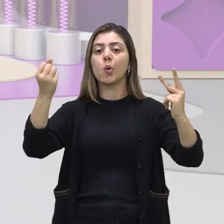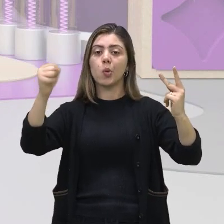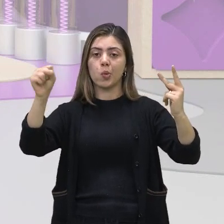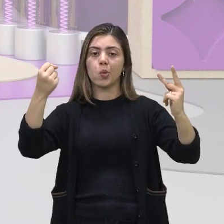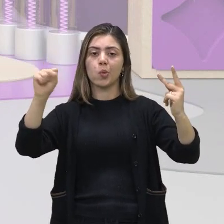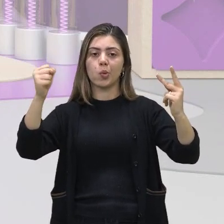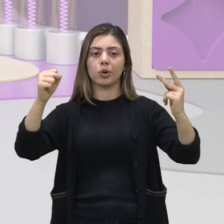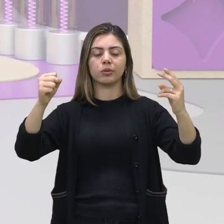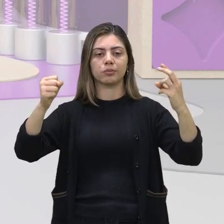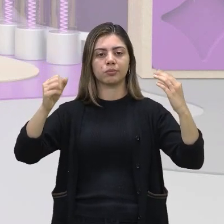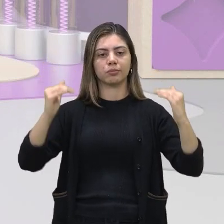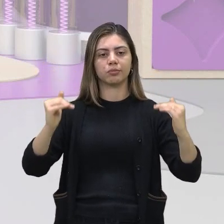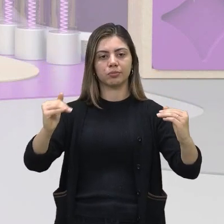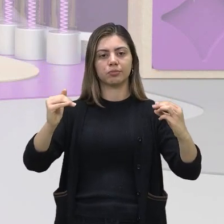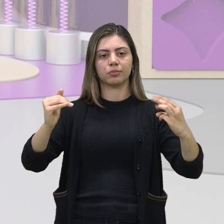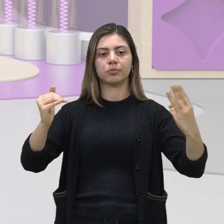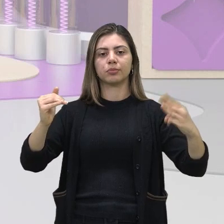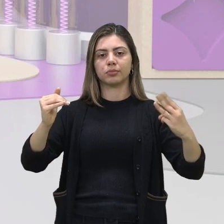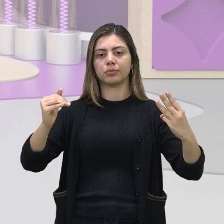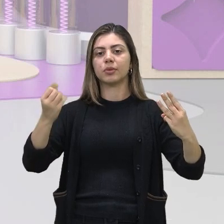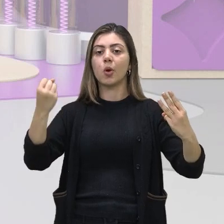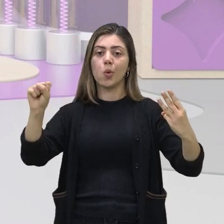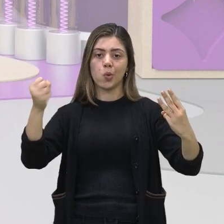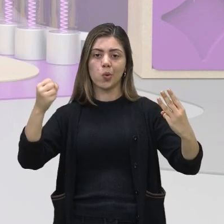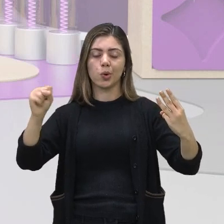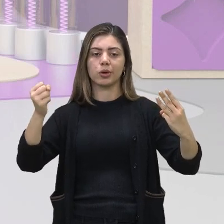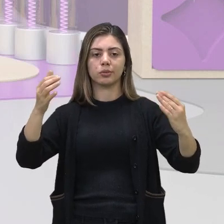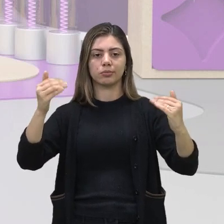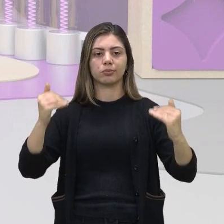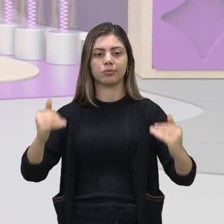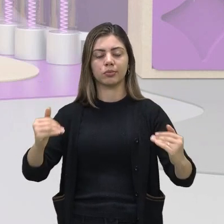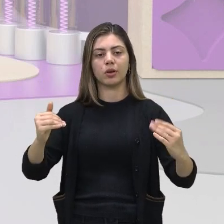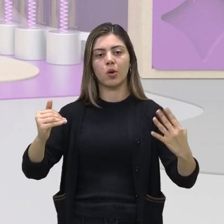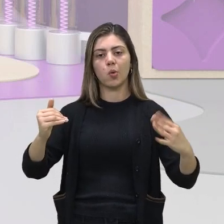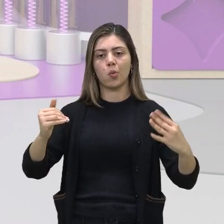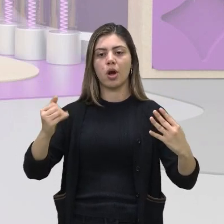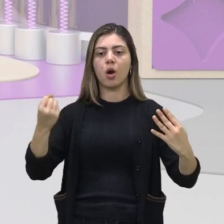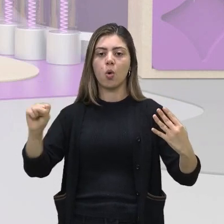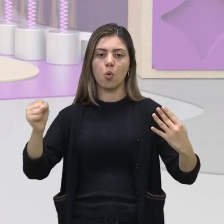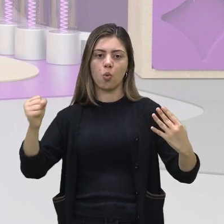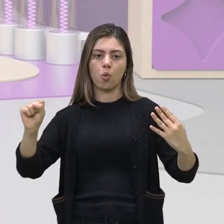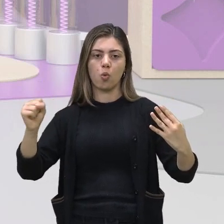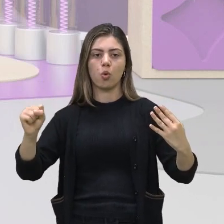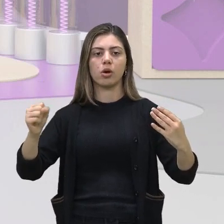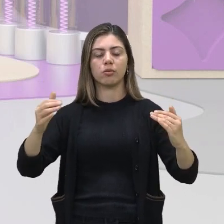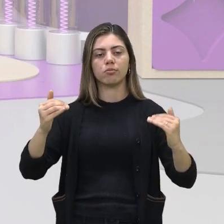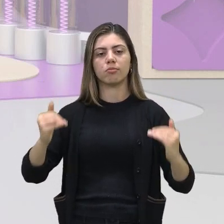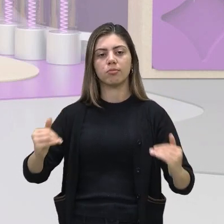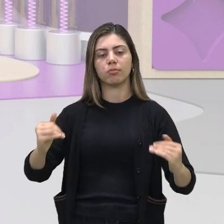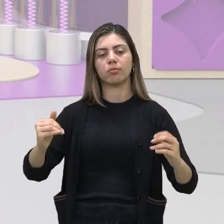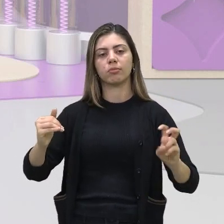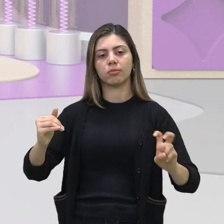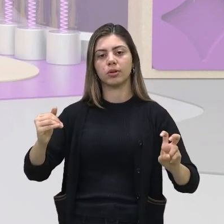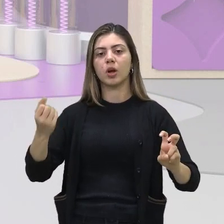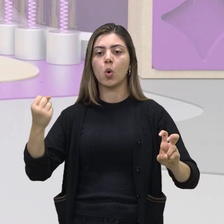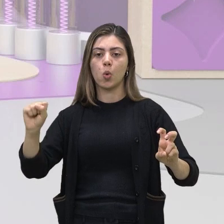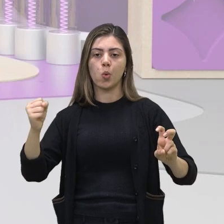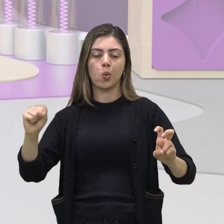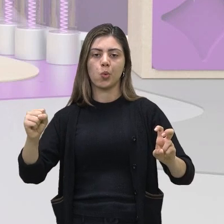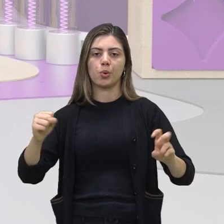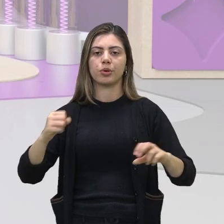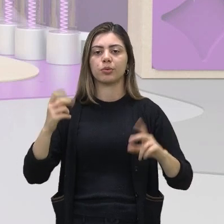Na terceira, também teremos oito. Na quarta linha também 8 e na quinta linha também